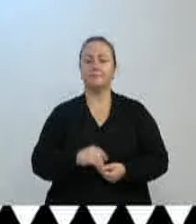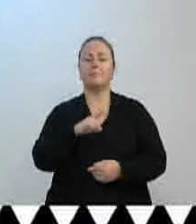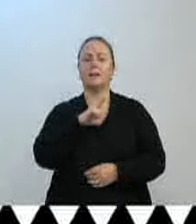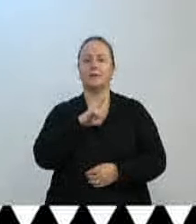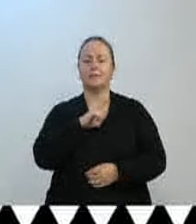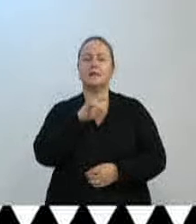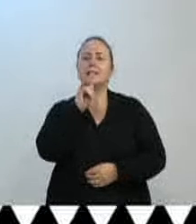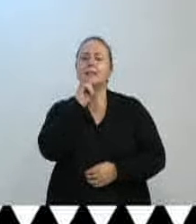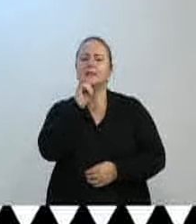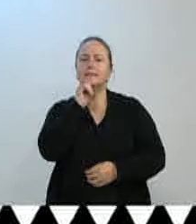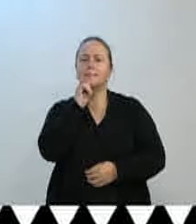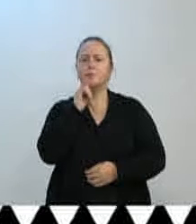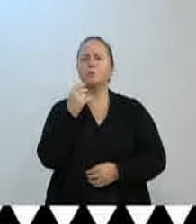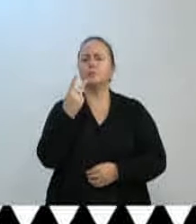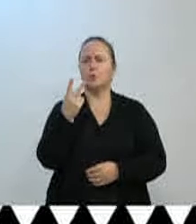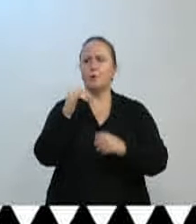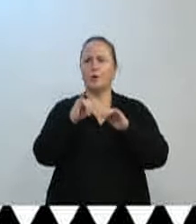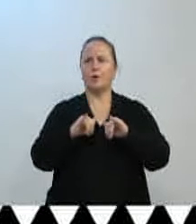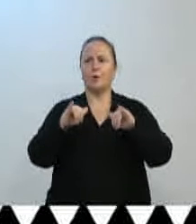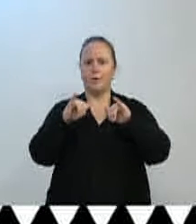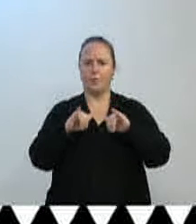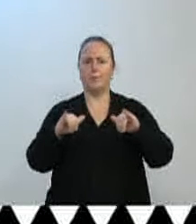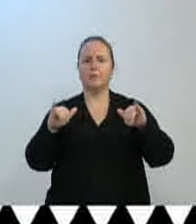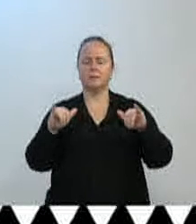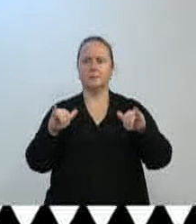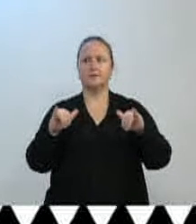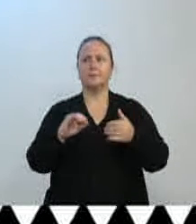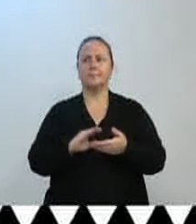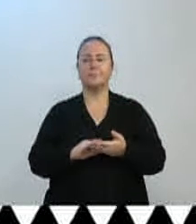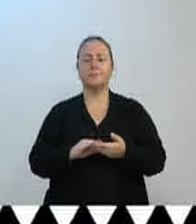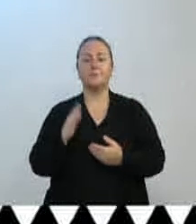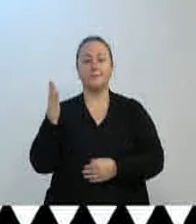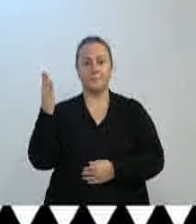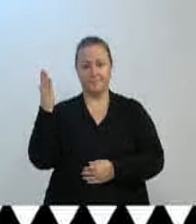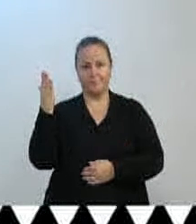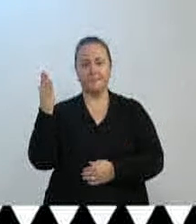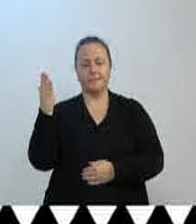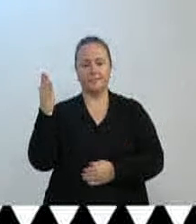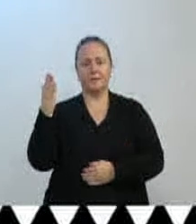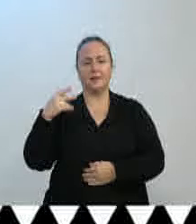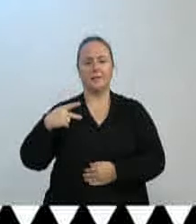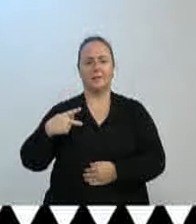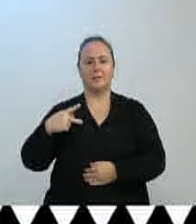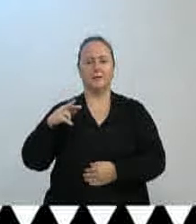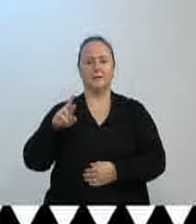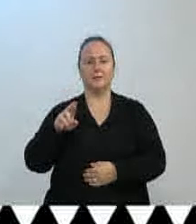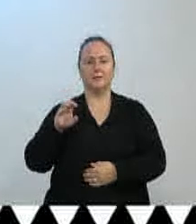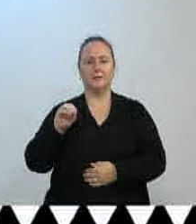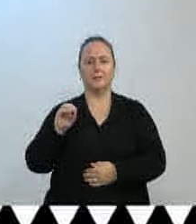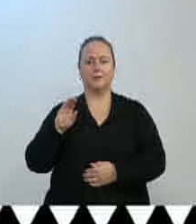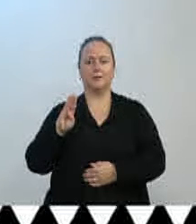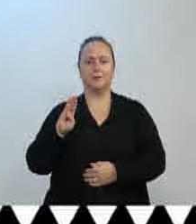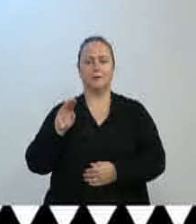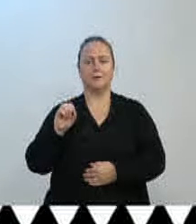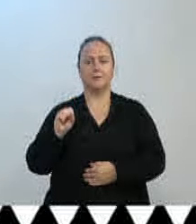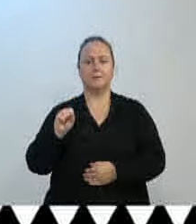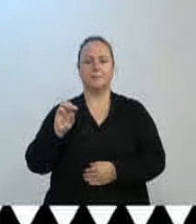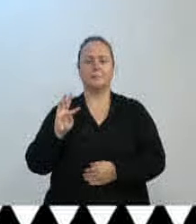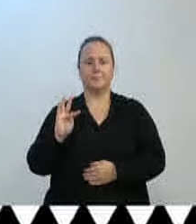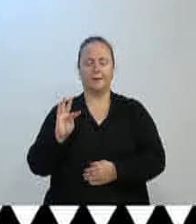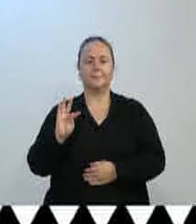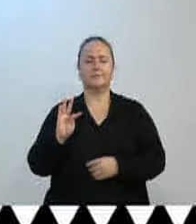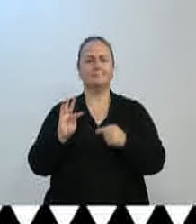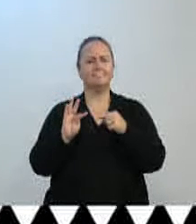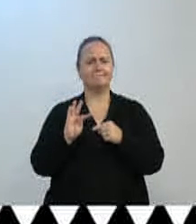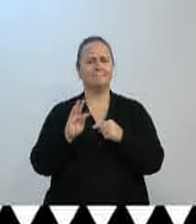dois anúncios. O primeiro é da Casa de Comércio do Probst. Essa casa era muito interessante, assim,